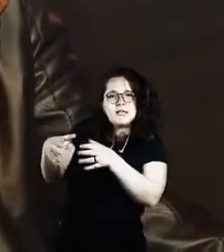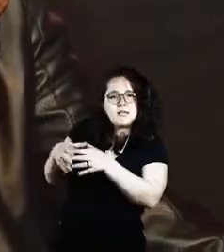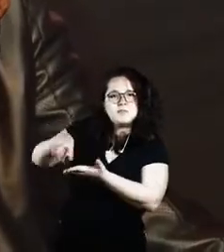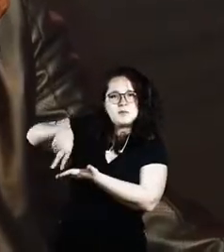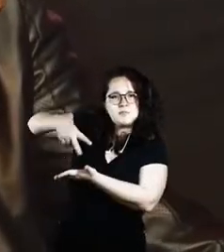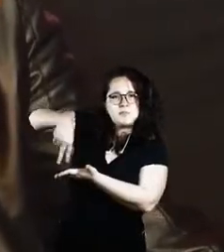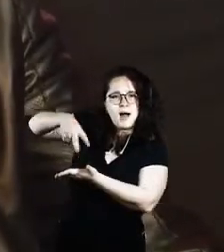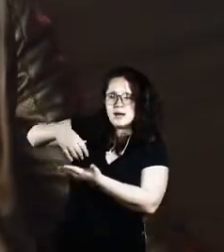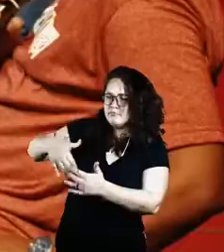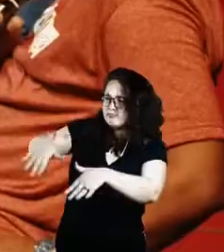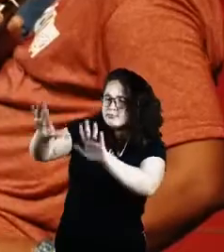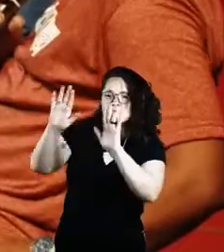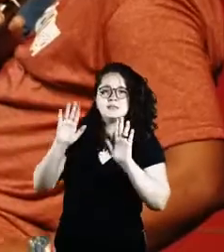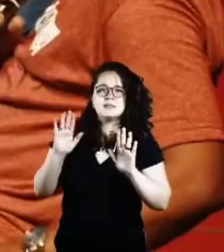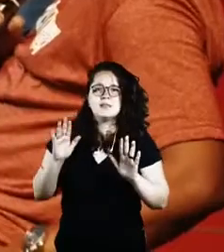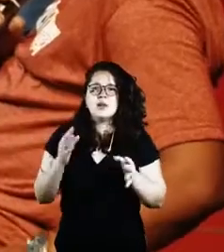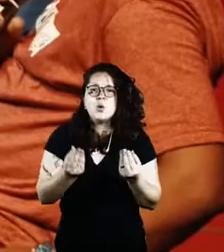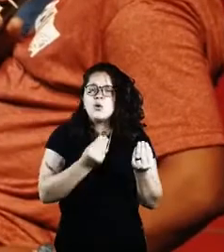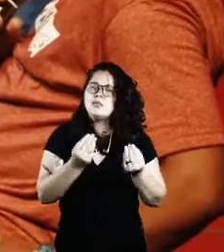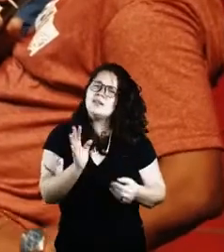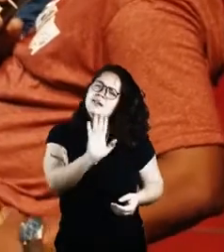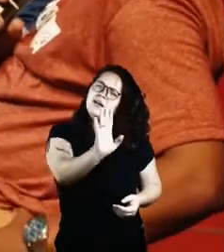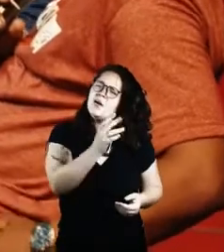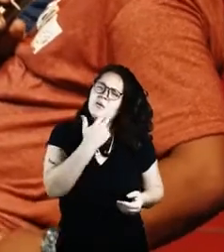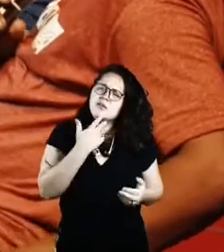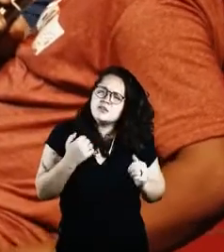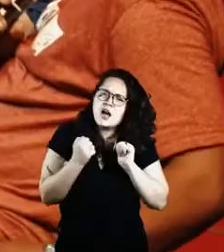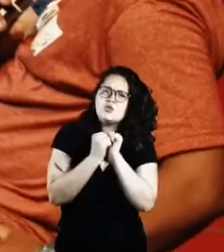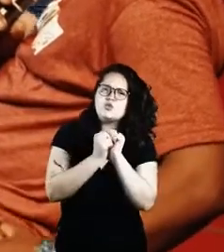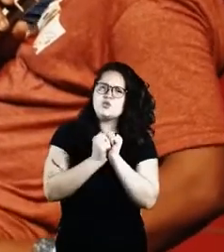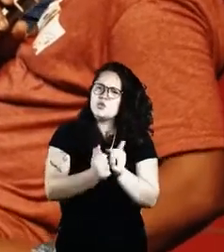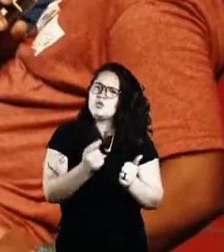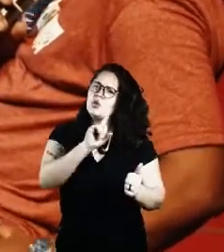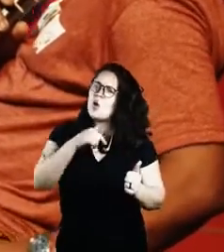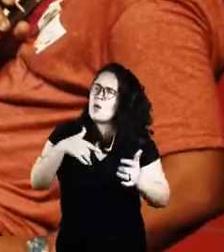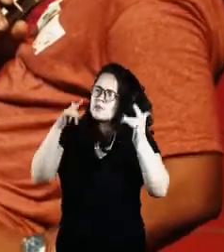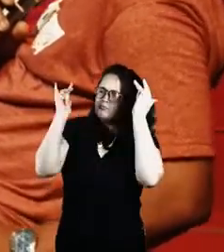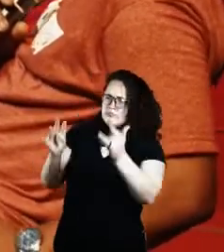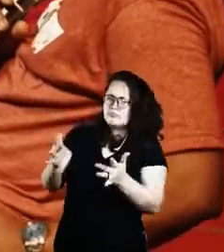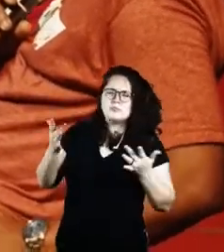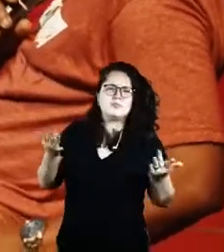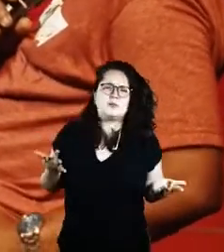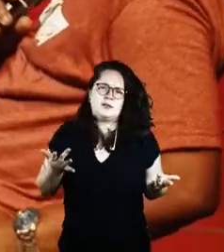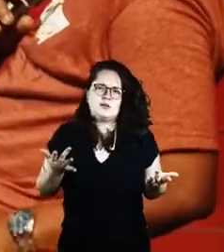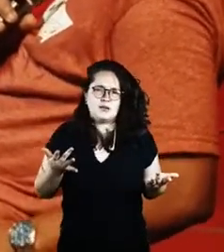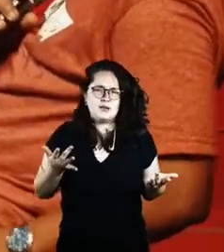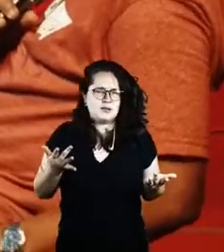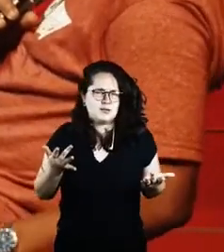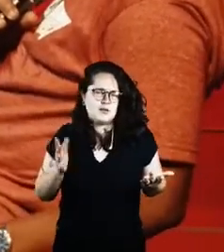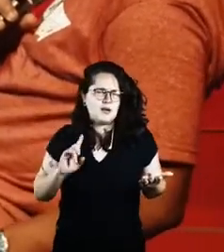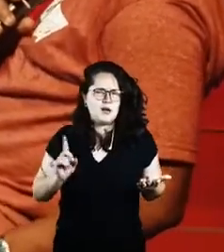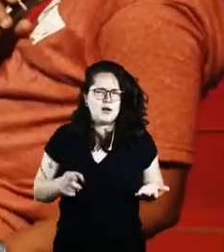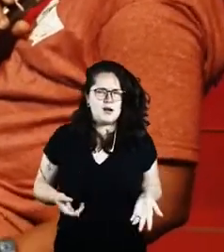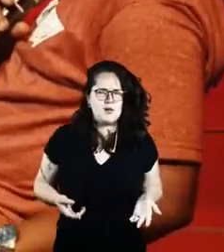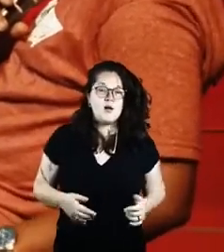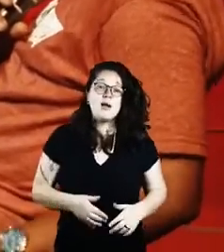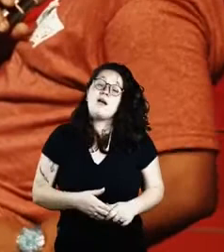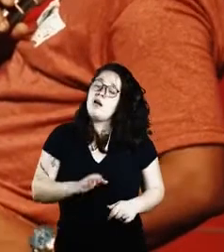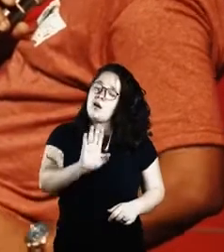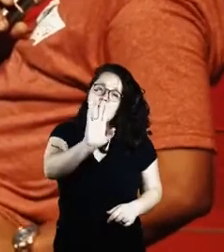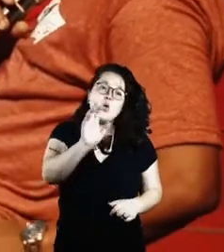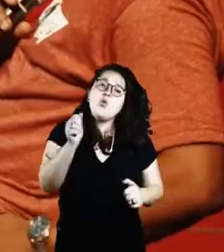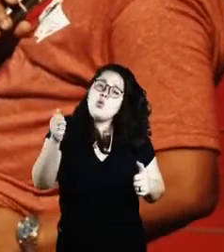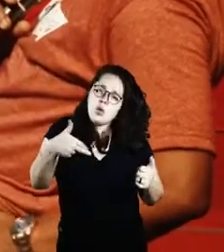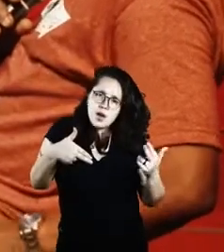mão? Não, eu acho que não. Não, rap, não soltou. Não. Não. Você não sente assim, agora vocês podem andar sozinho. Não, rap... não, foi o rap precisou